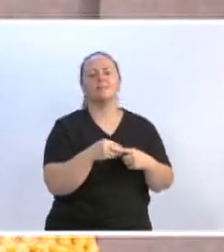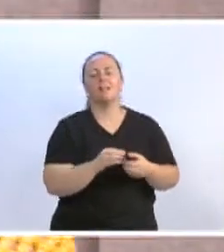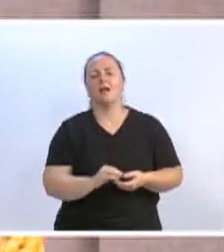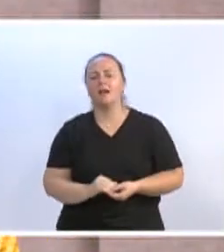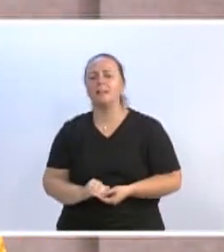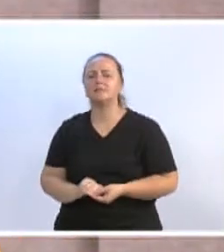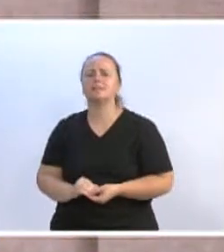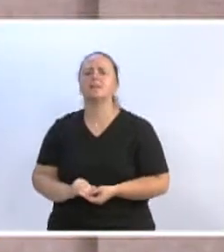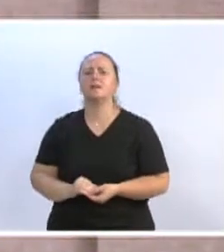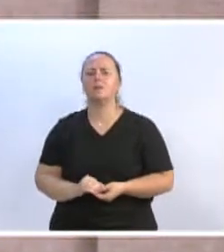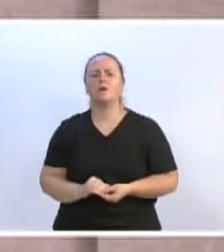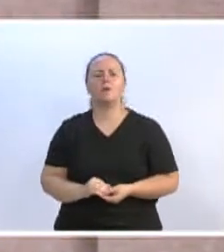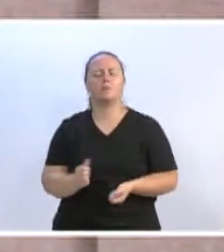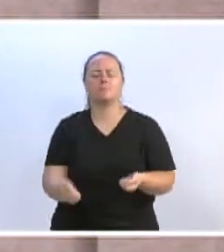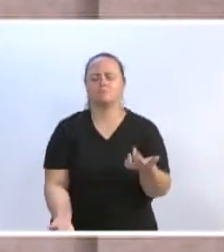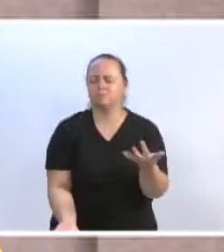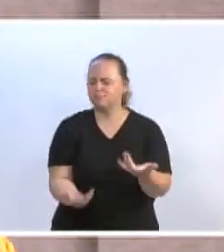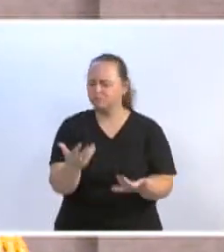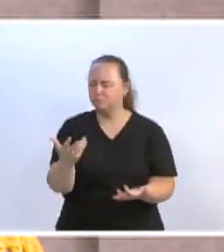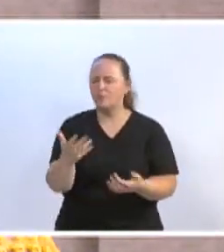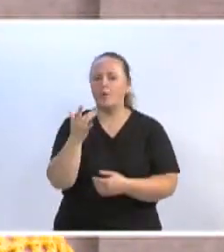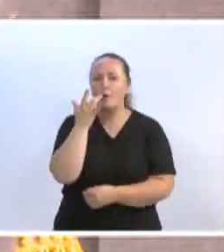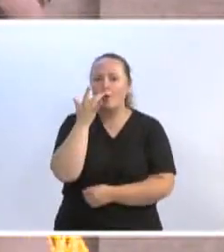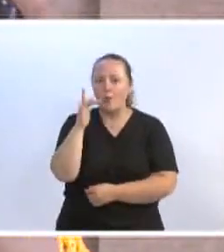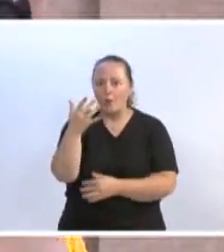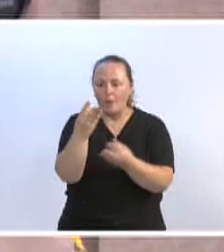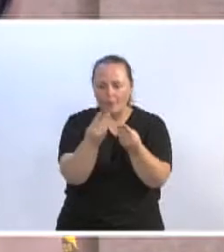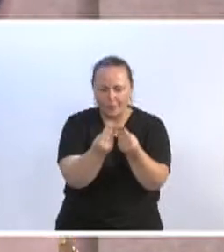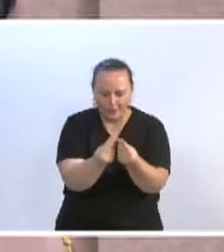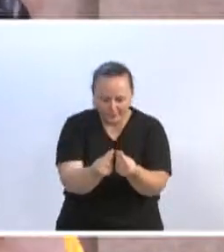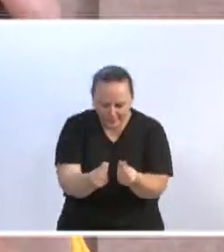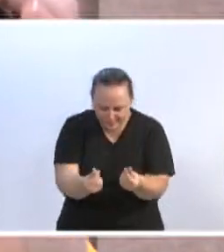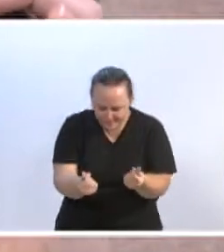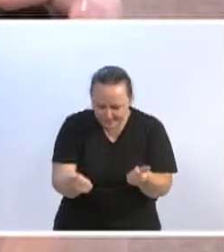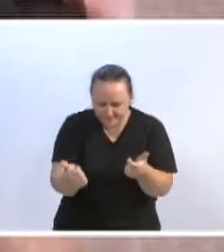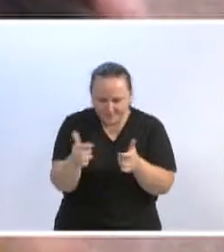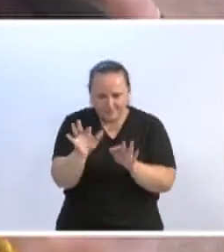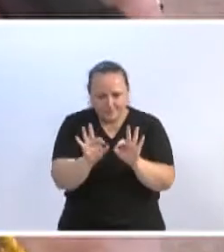Deus. Assim como o fogo